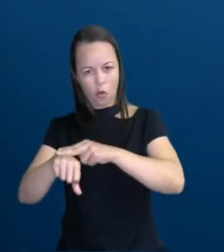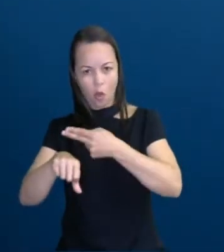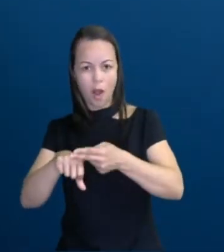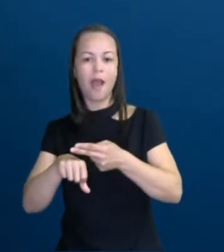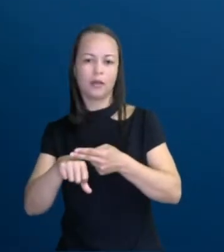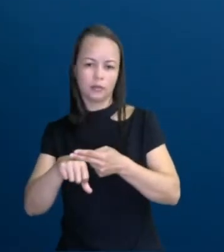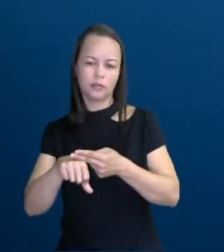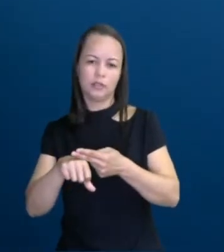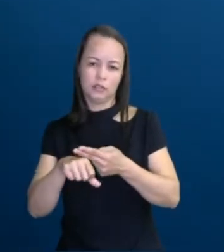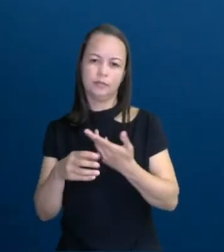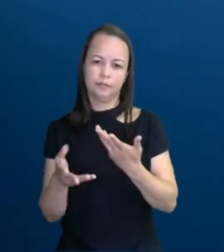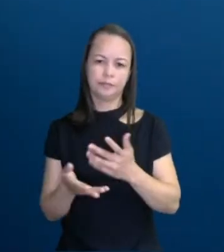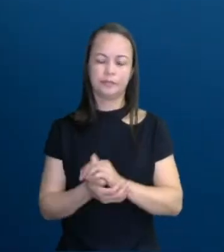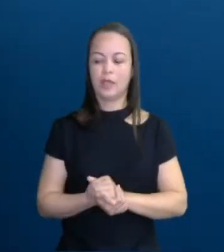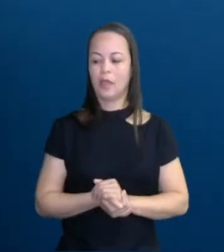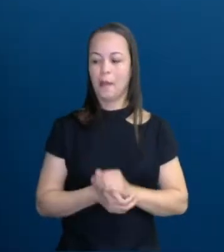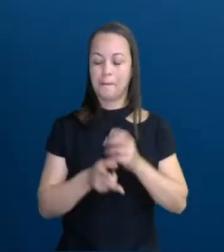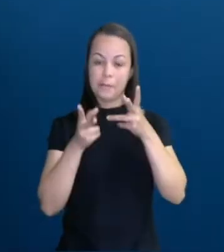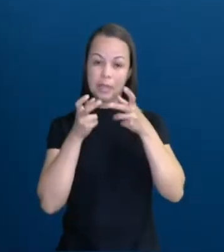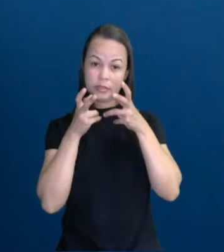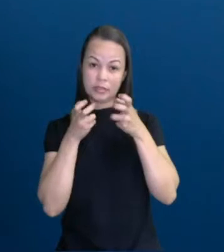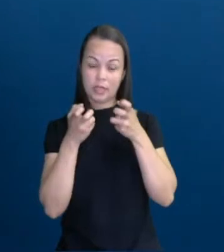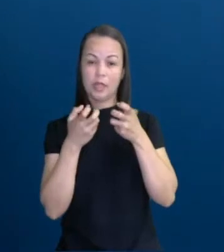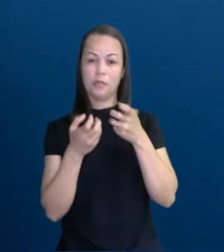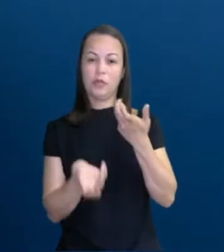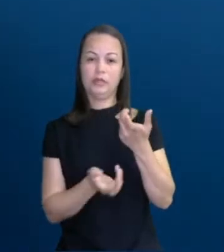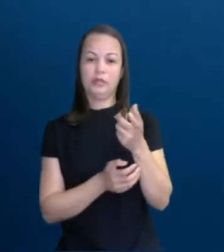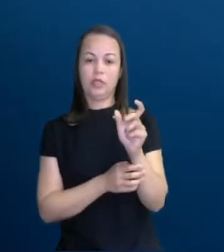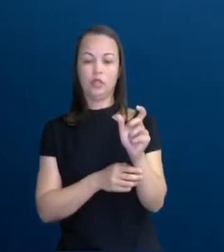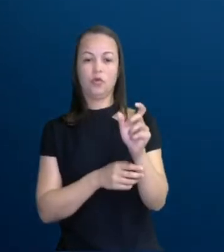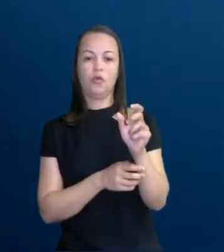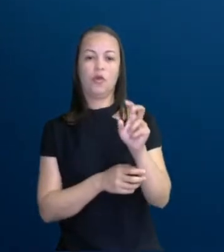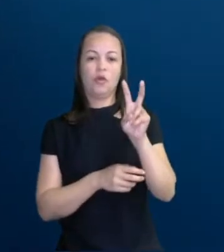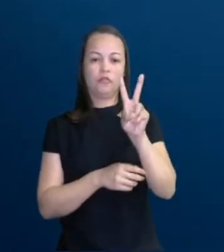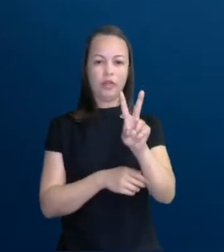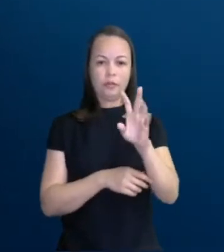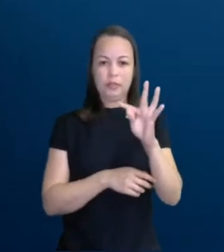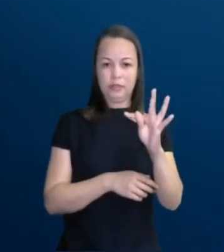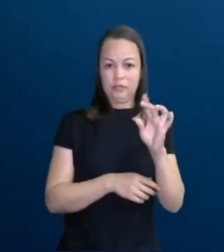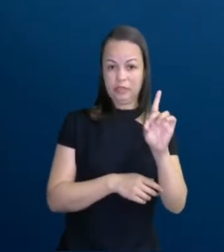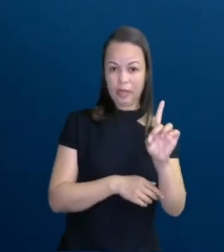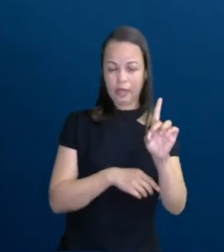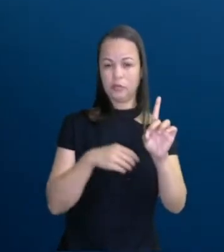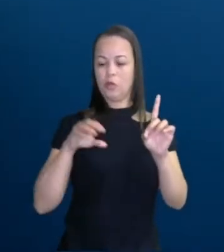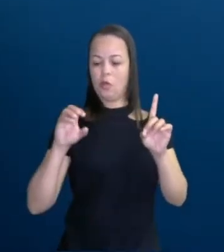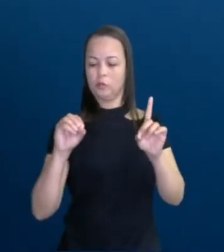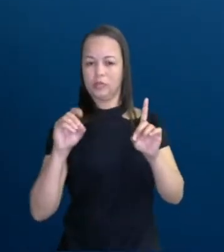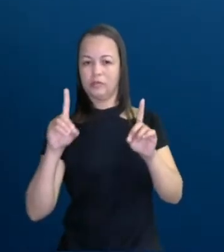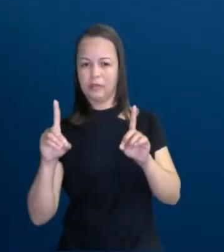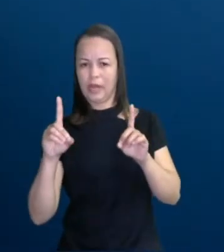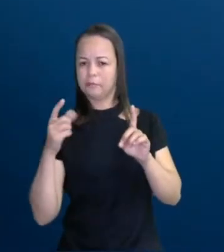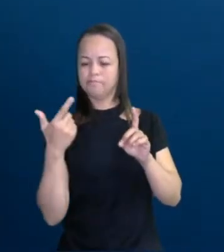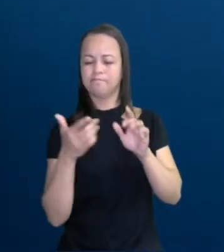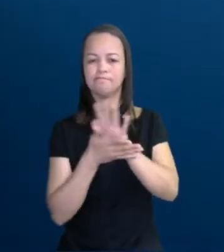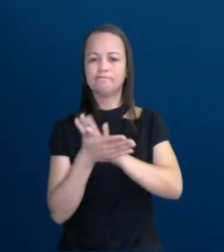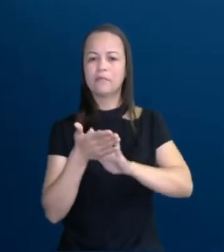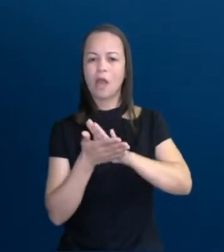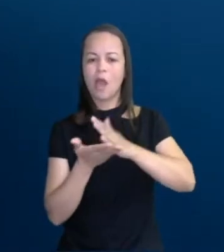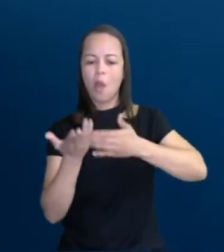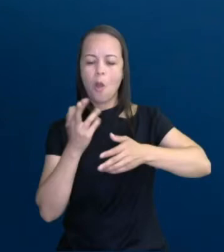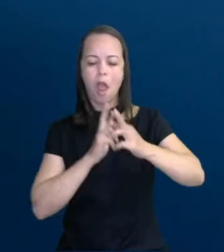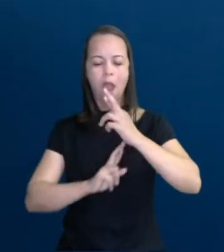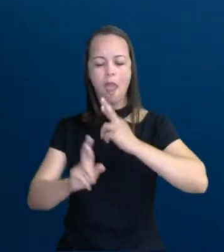compra alguma coisa ou algo. Percebam que entre o verbo transitivo direto e o objeto direto não há nada. É uma